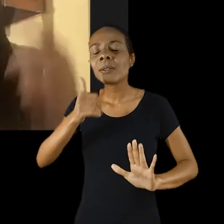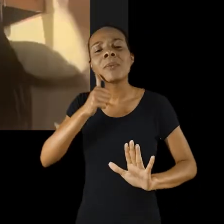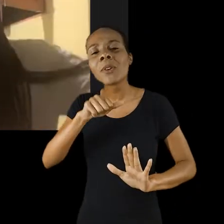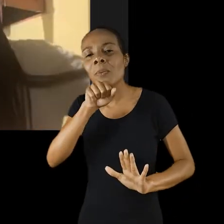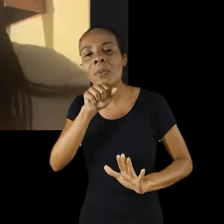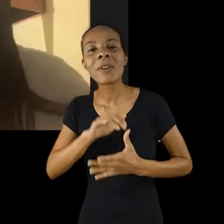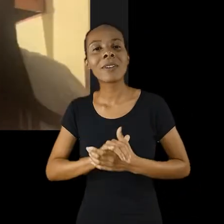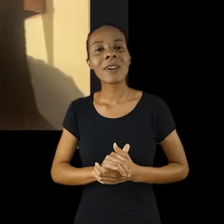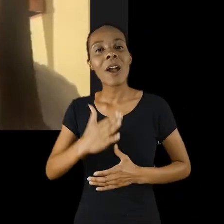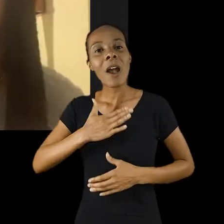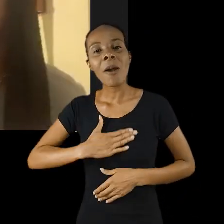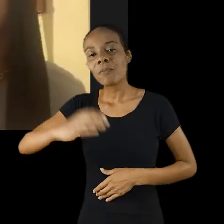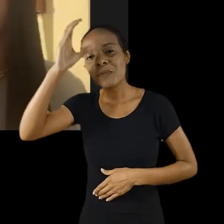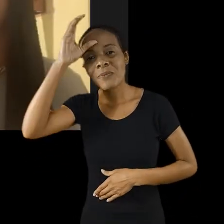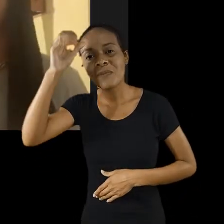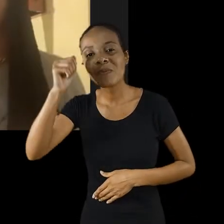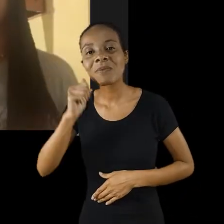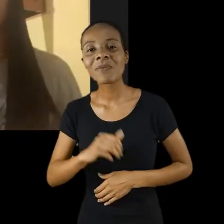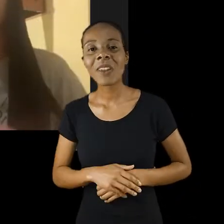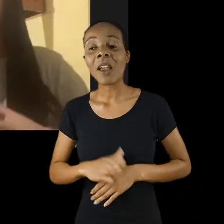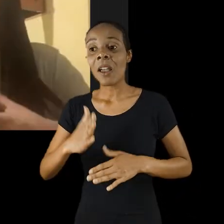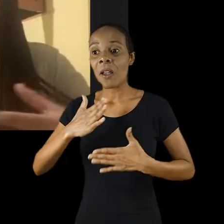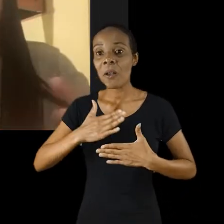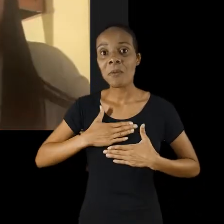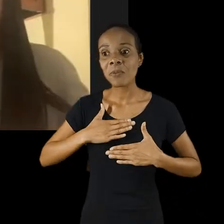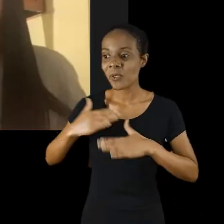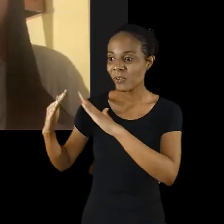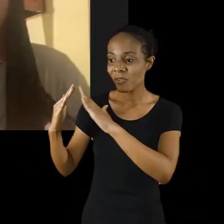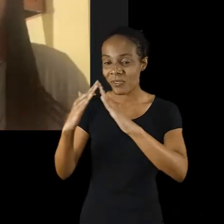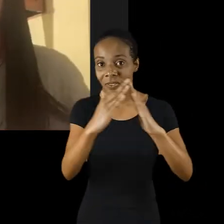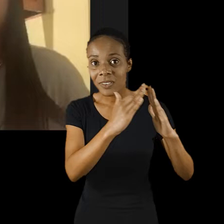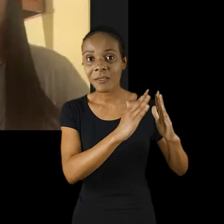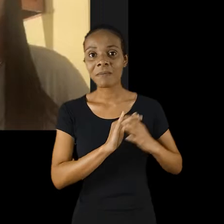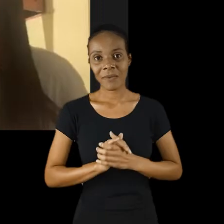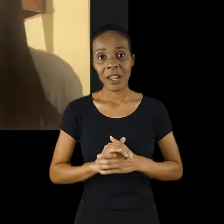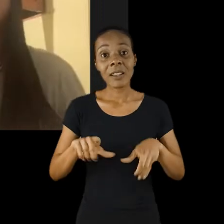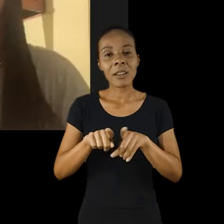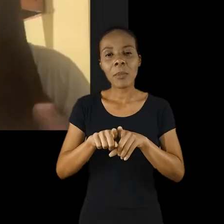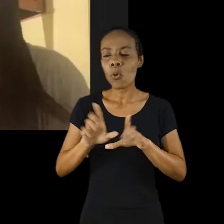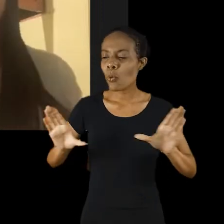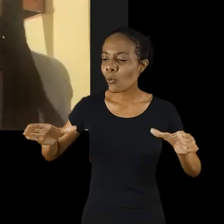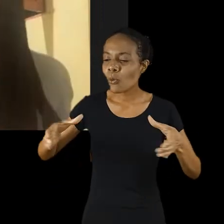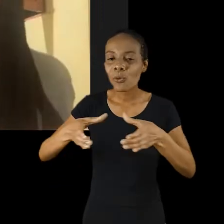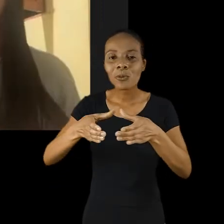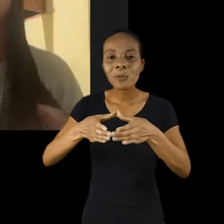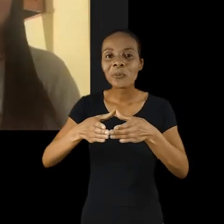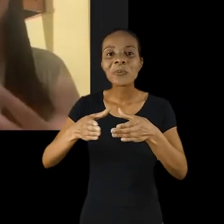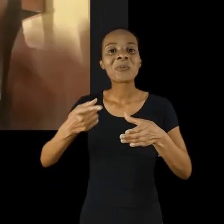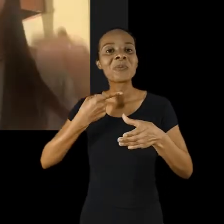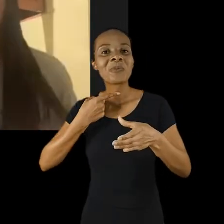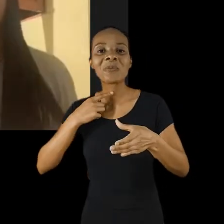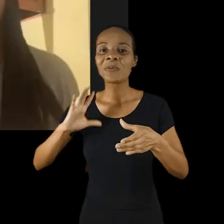Eu tenho as minhas vizinhas, sabe? Eu tenho uma rede de travestis e amigas que são artistas, não artistas, mas